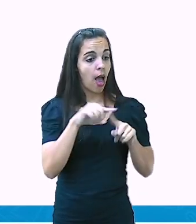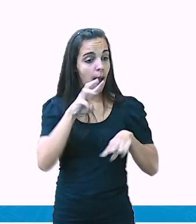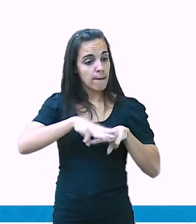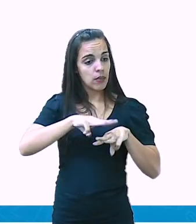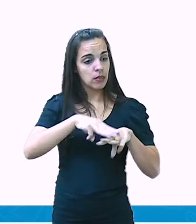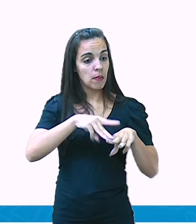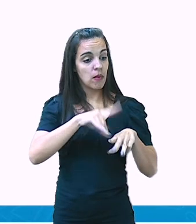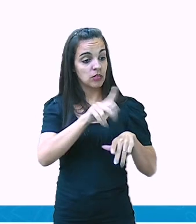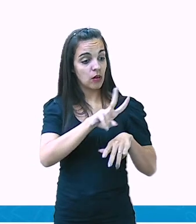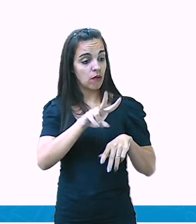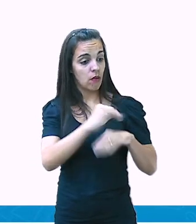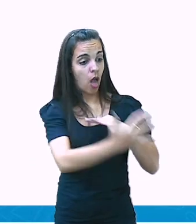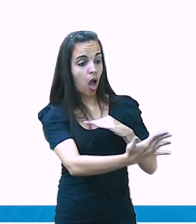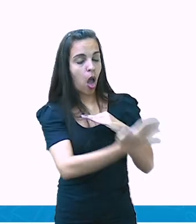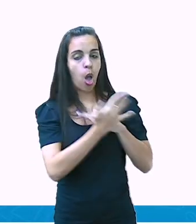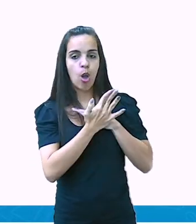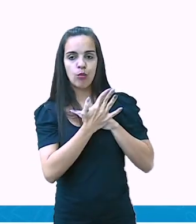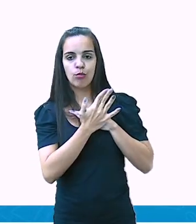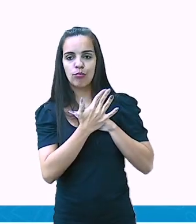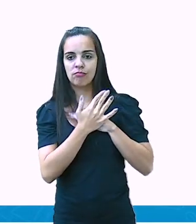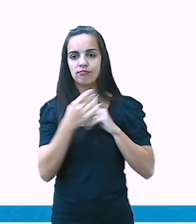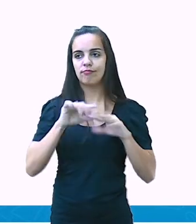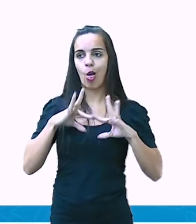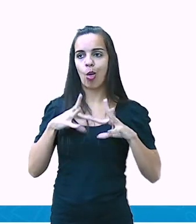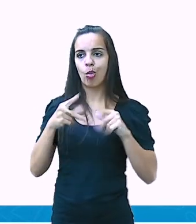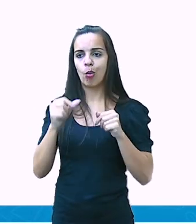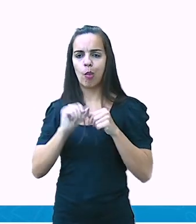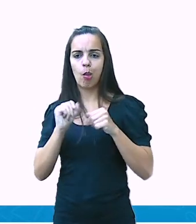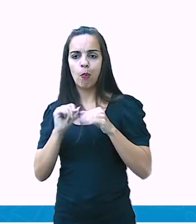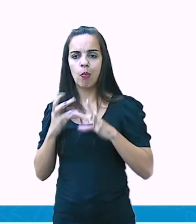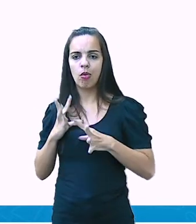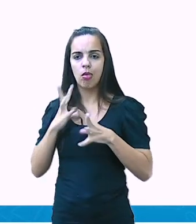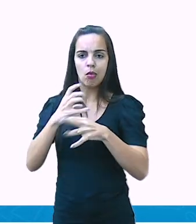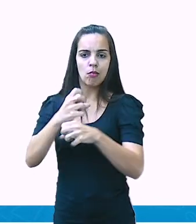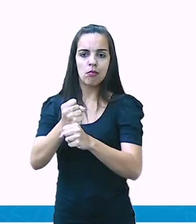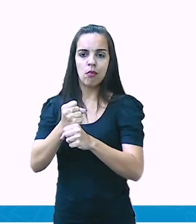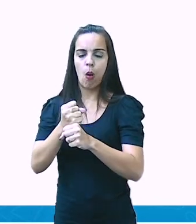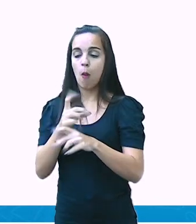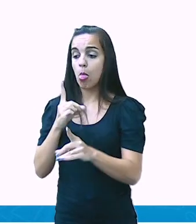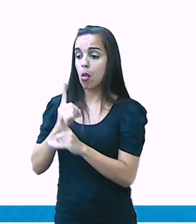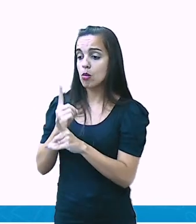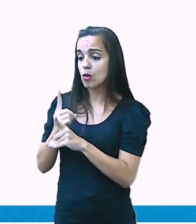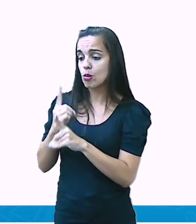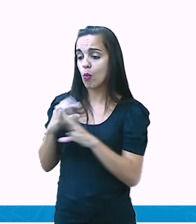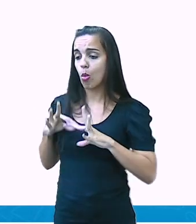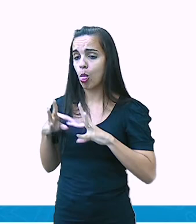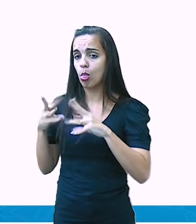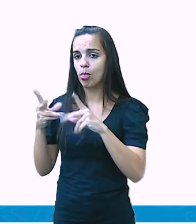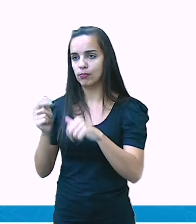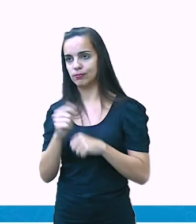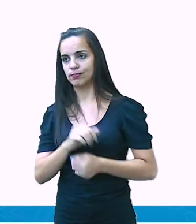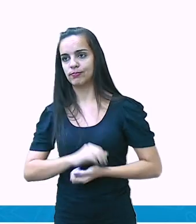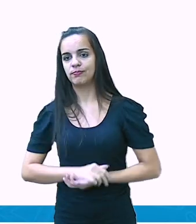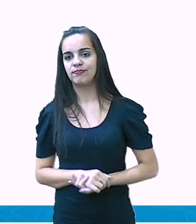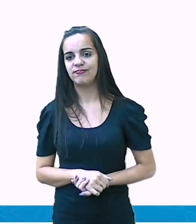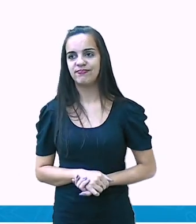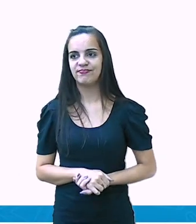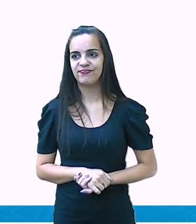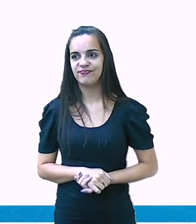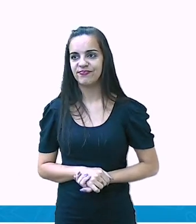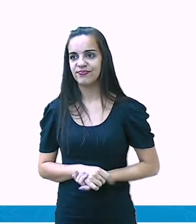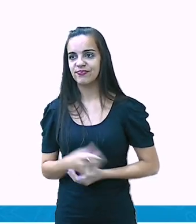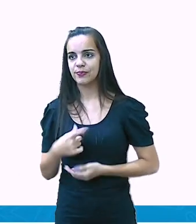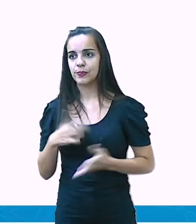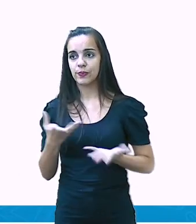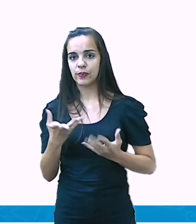na ciência. Veja comigo. Supondo, né, uma suposição aqui, que um átomo tenha em seu